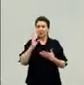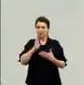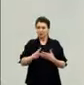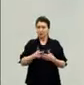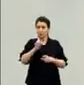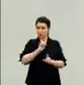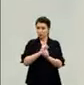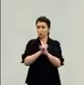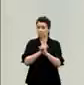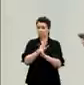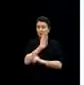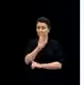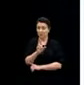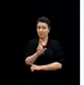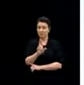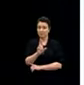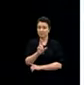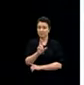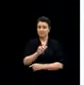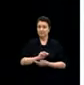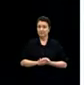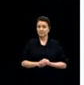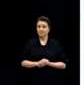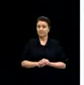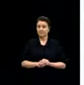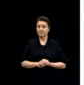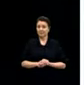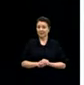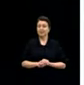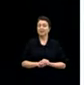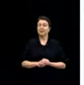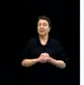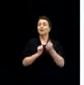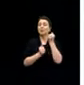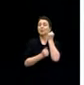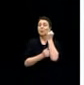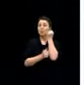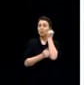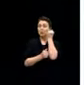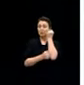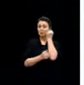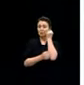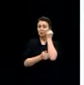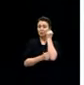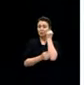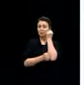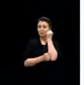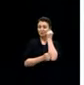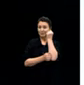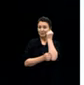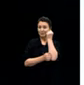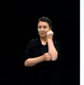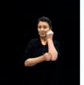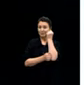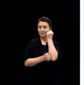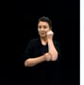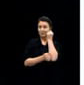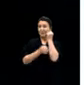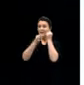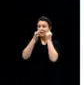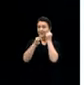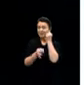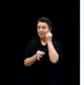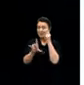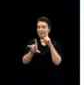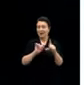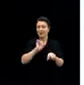sua resposta? Vamos ver? Quem respondeu tecido ósseo? Acertou! Então,